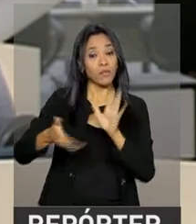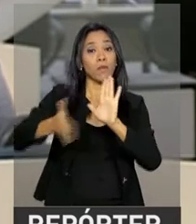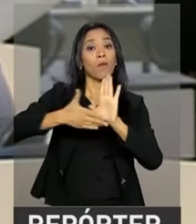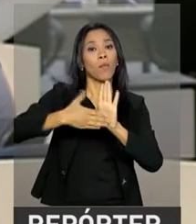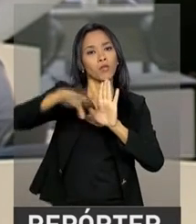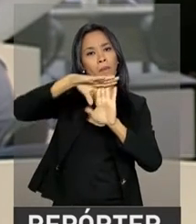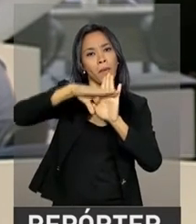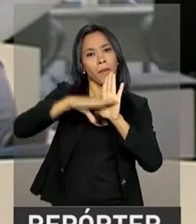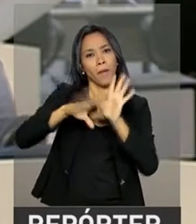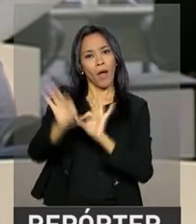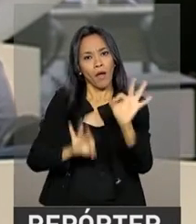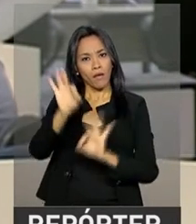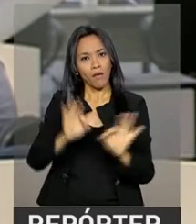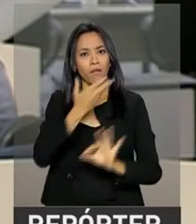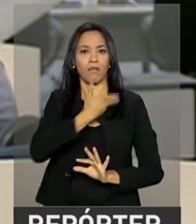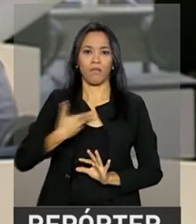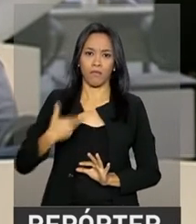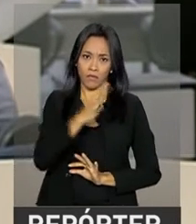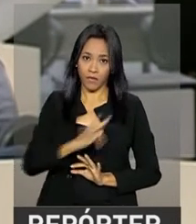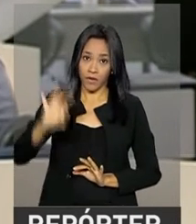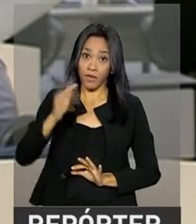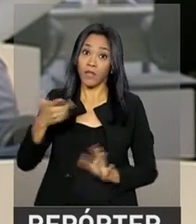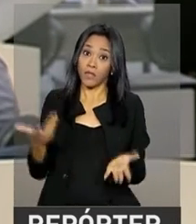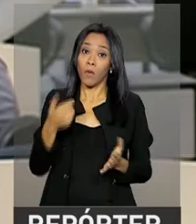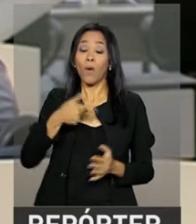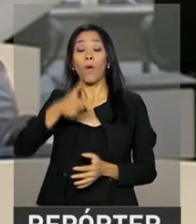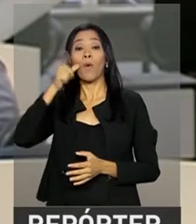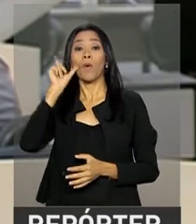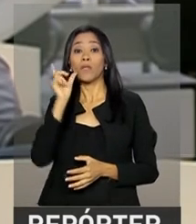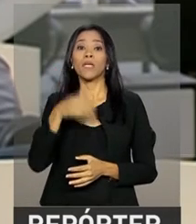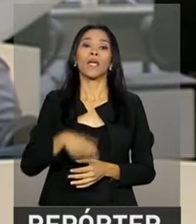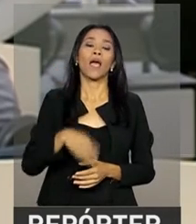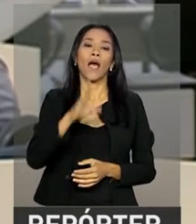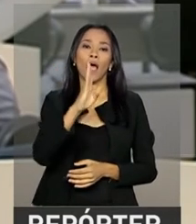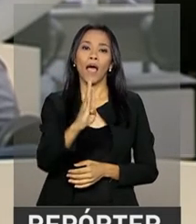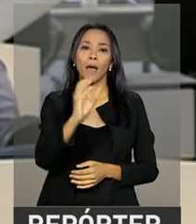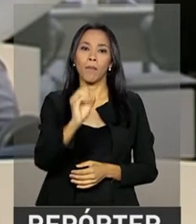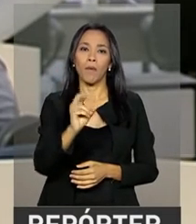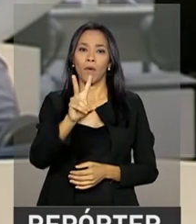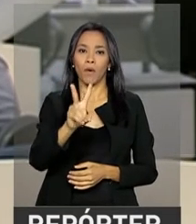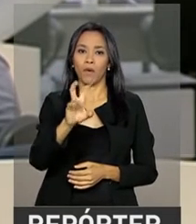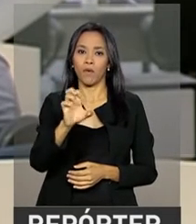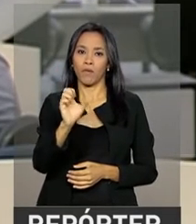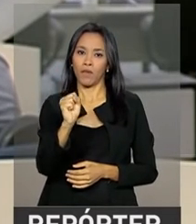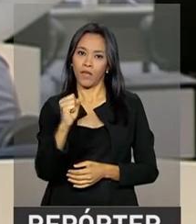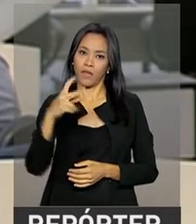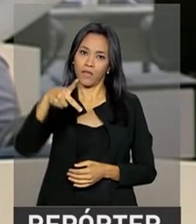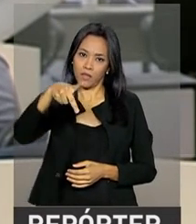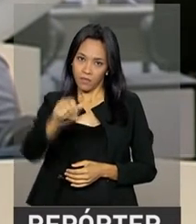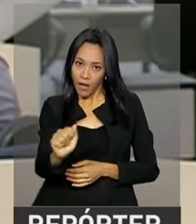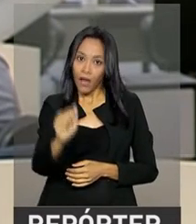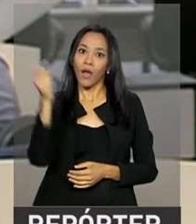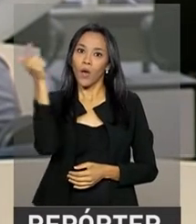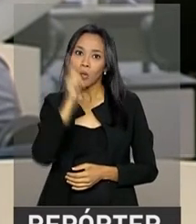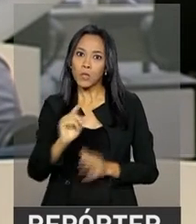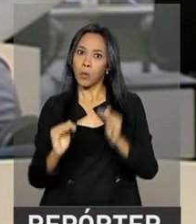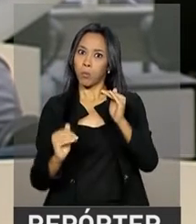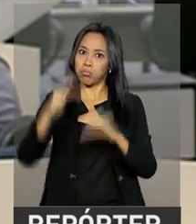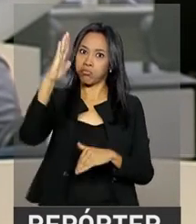apresentadas pelo governo federal. Ontem, o Ibovespa, principal indicador da Bolsa Brasileira, como você já disse, fechou o dia em alta